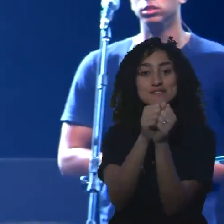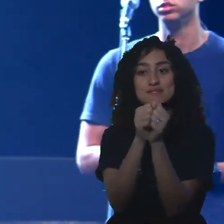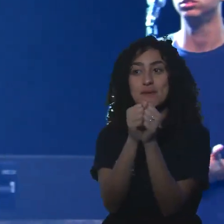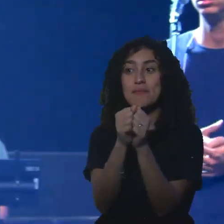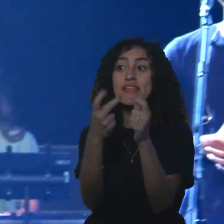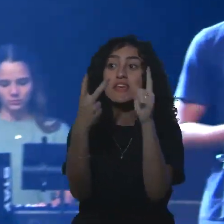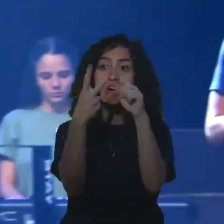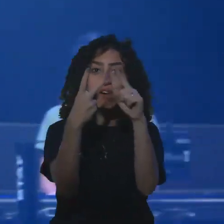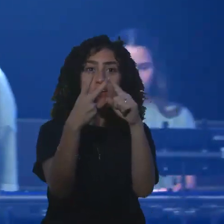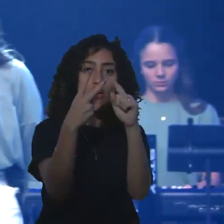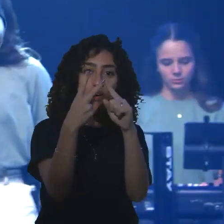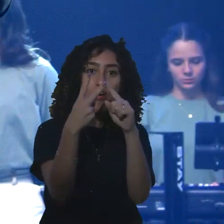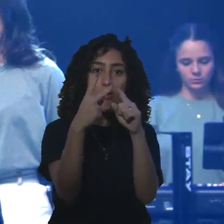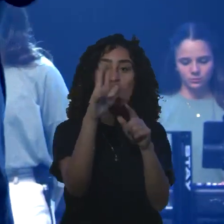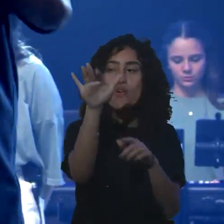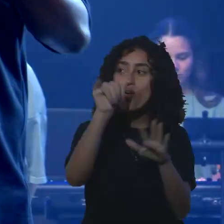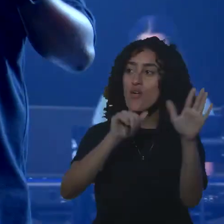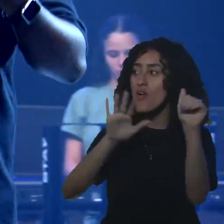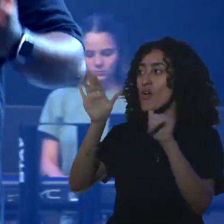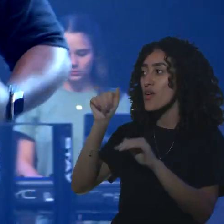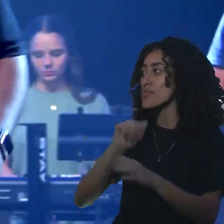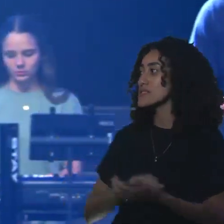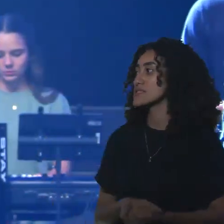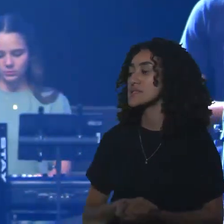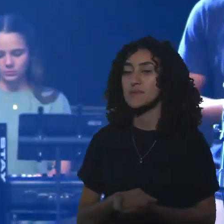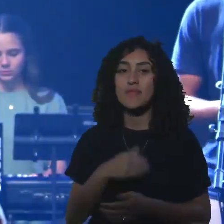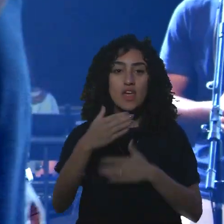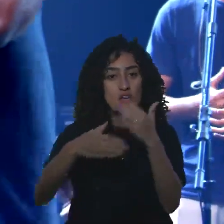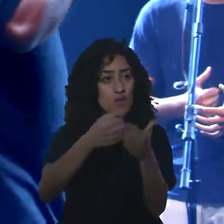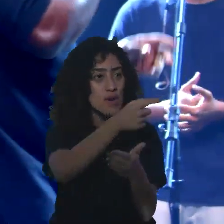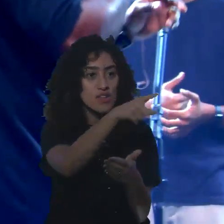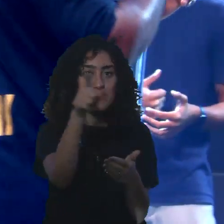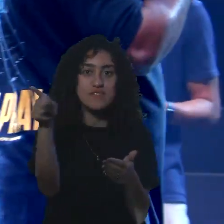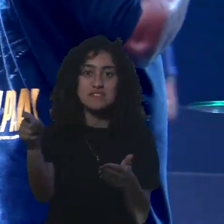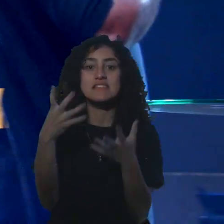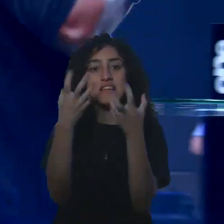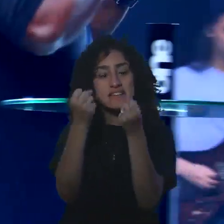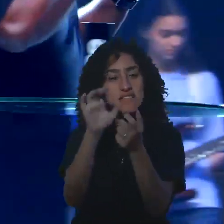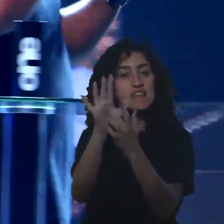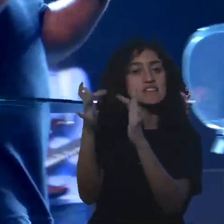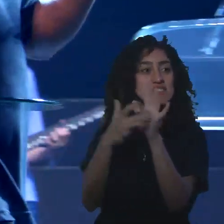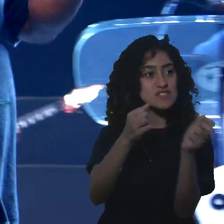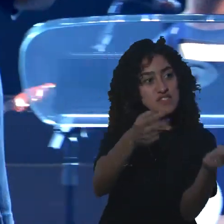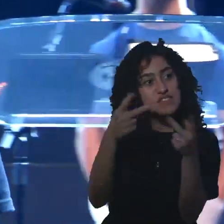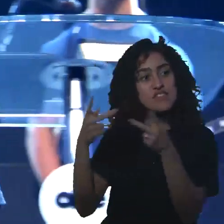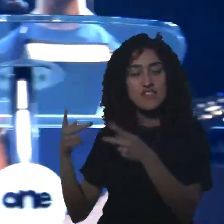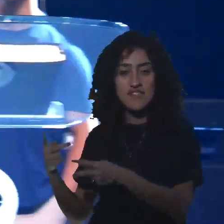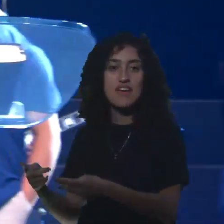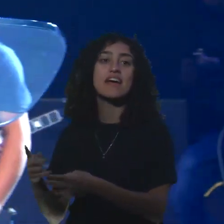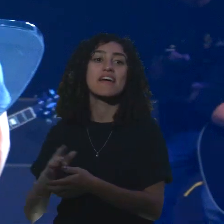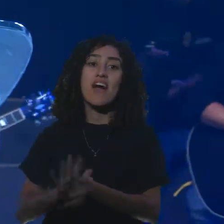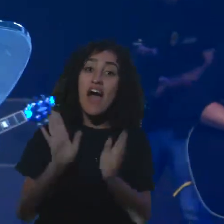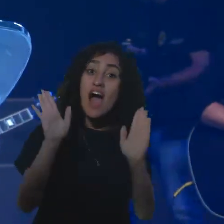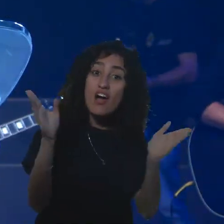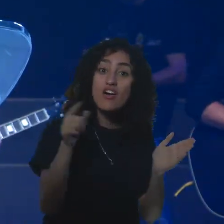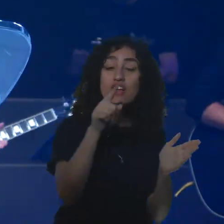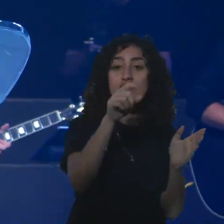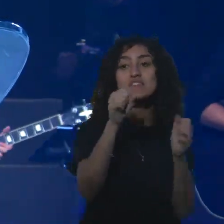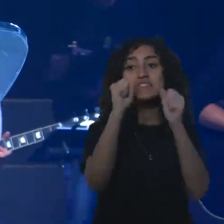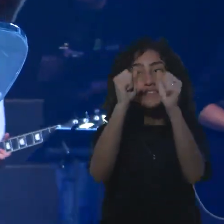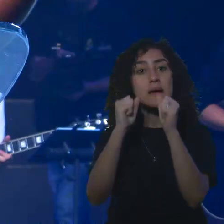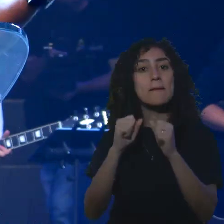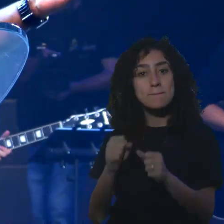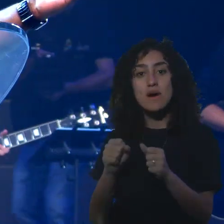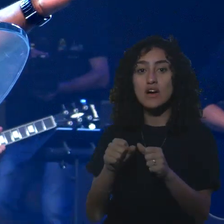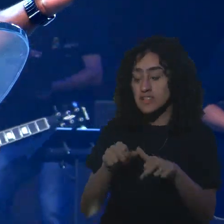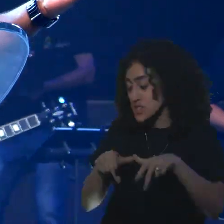convite. Você pode sair do seu lugar, assim como os discípulos caminhavam, você pode caminhar até aqui à frente. Não